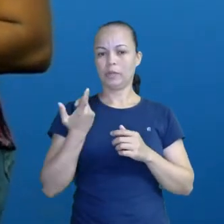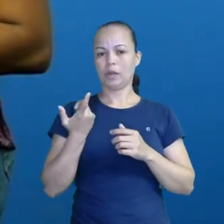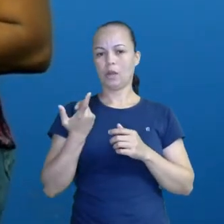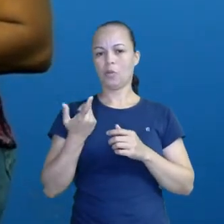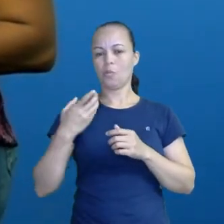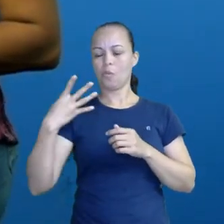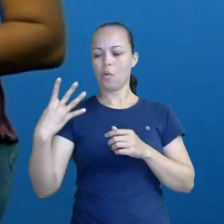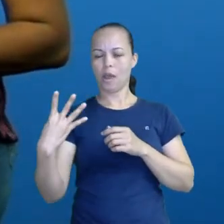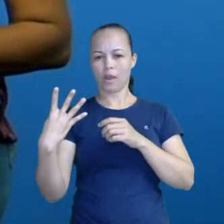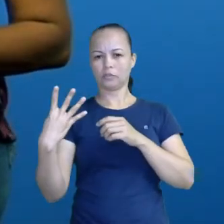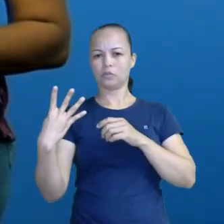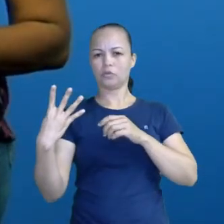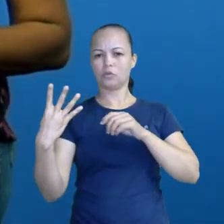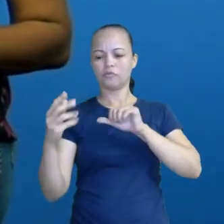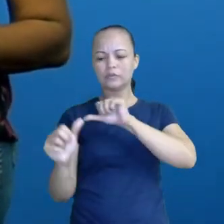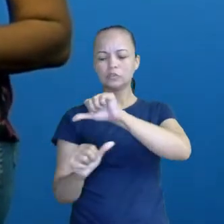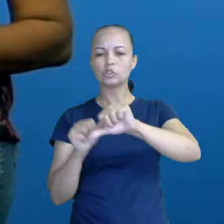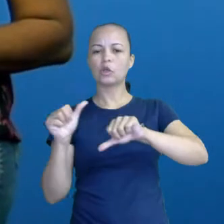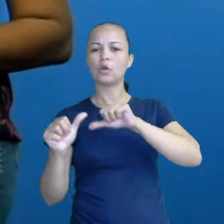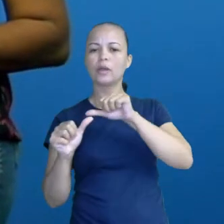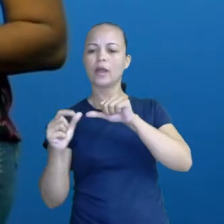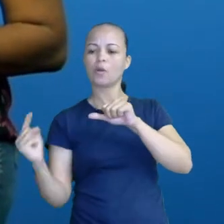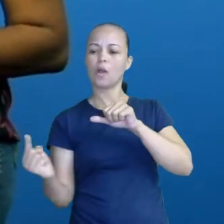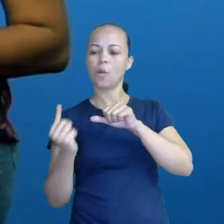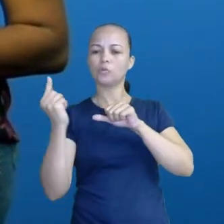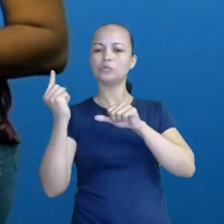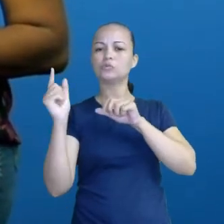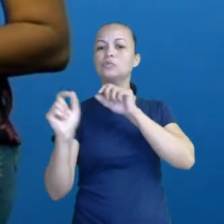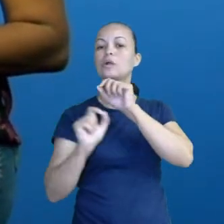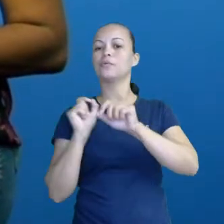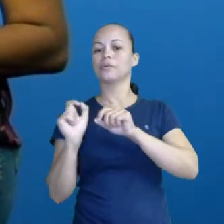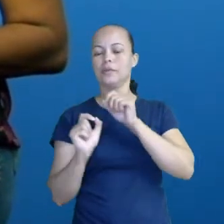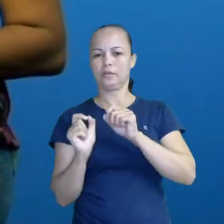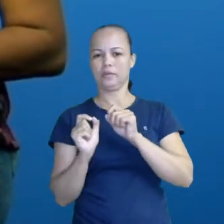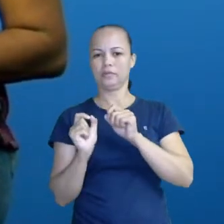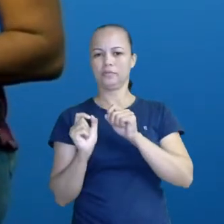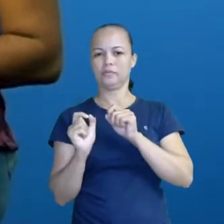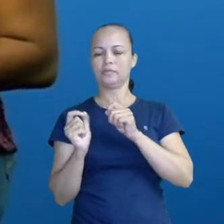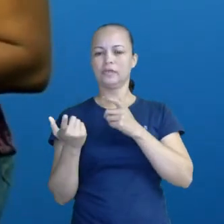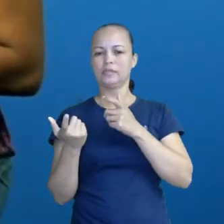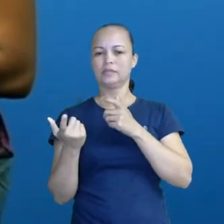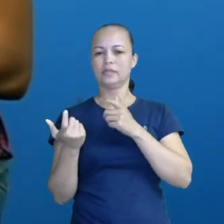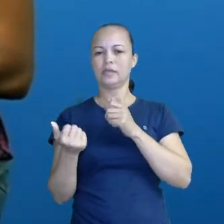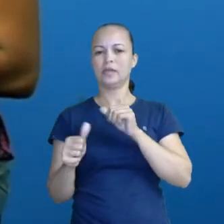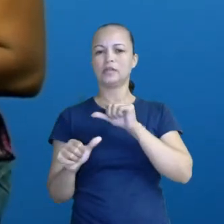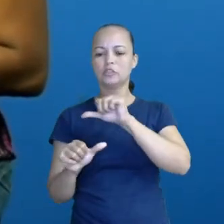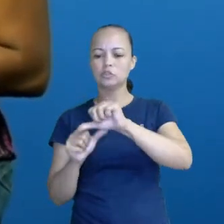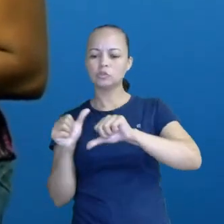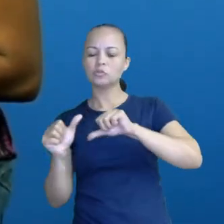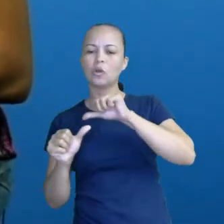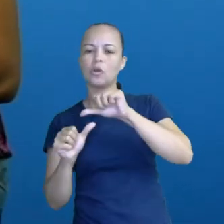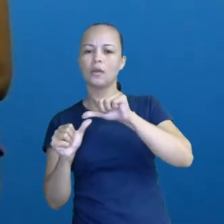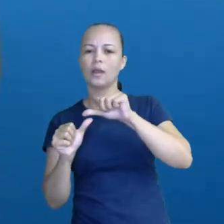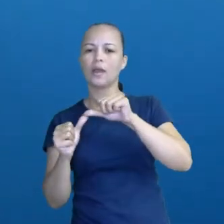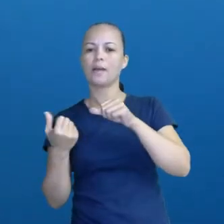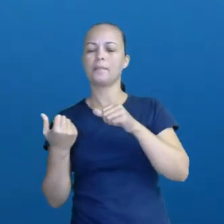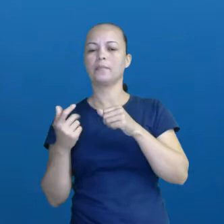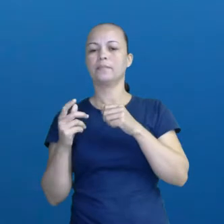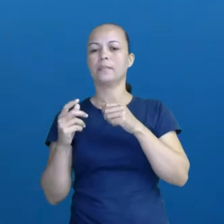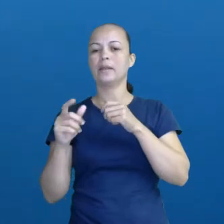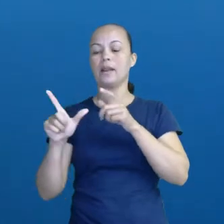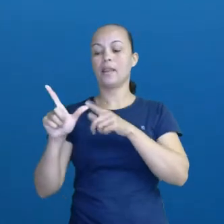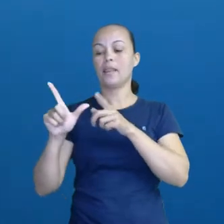4 vai ser a nossa altura do nosso triângulo Então você vai substituir